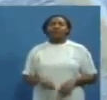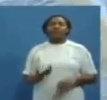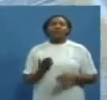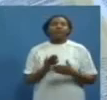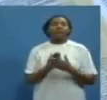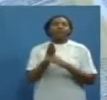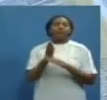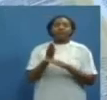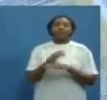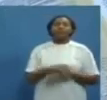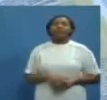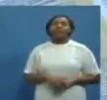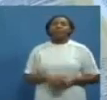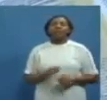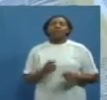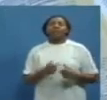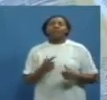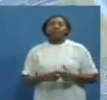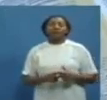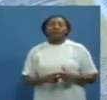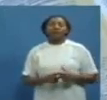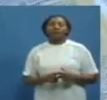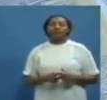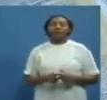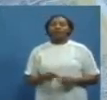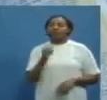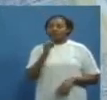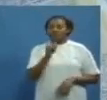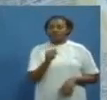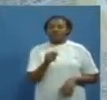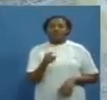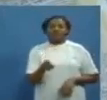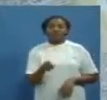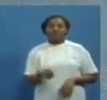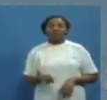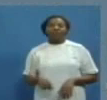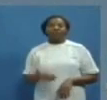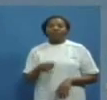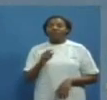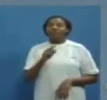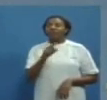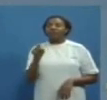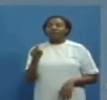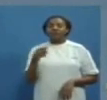Mas porque vos falei assim, a tristeza encheu o vosso coração.